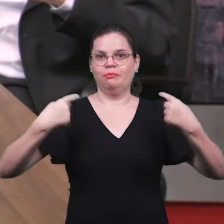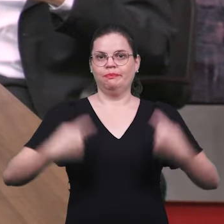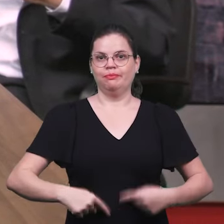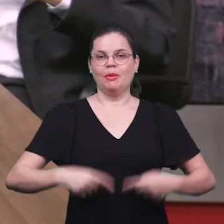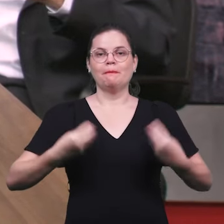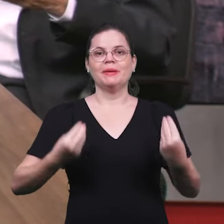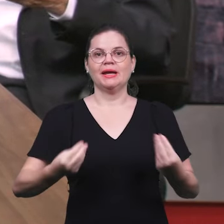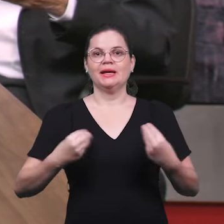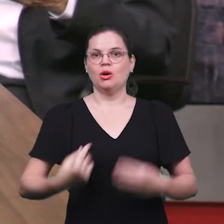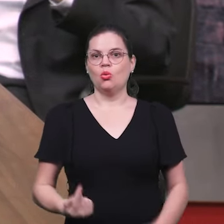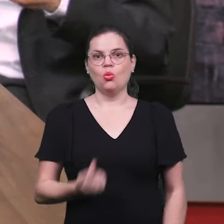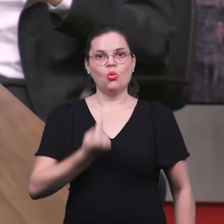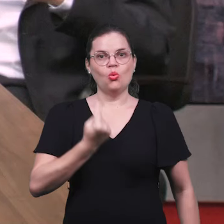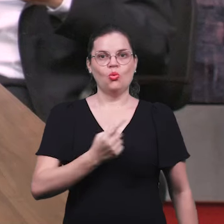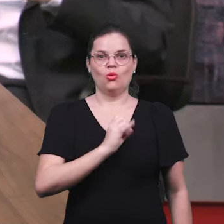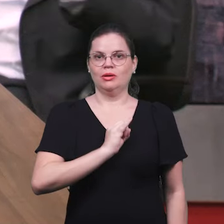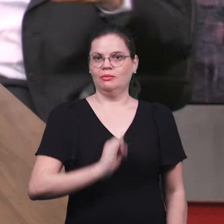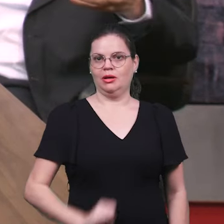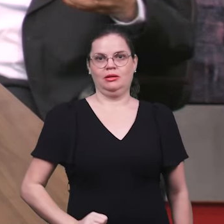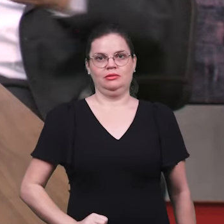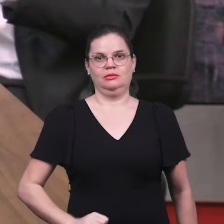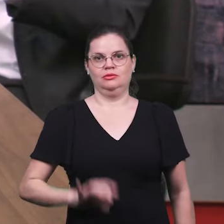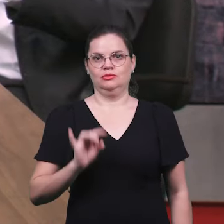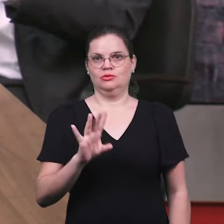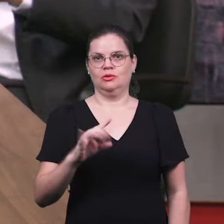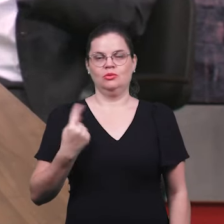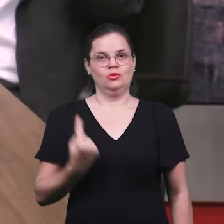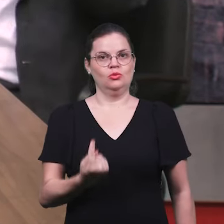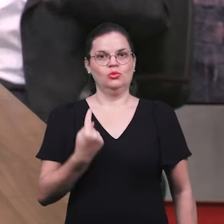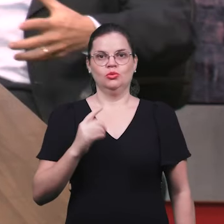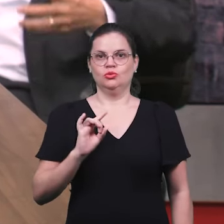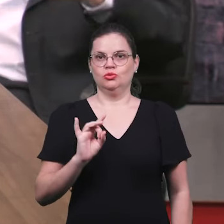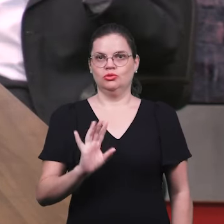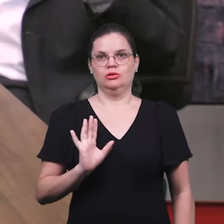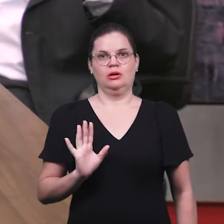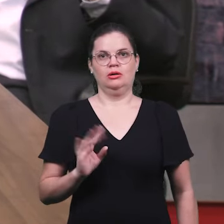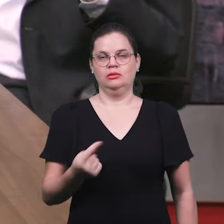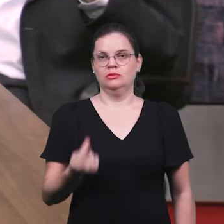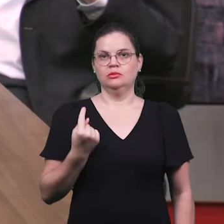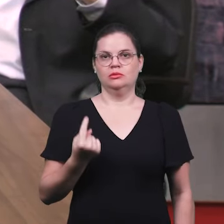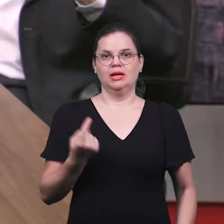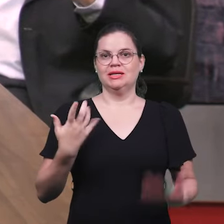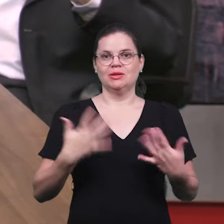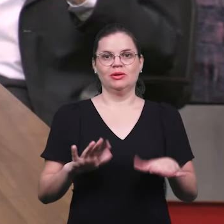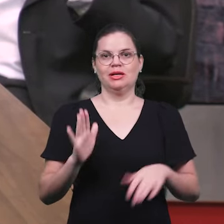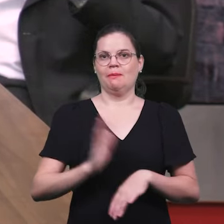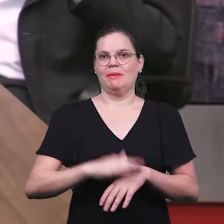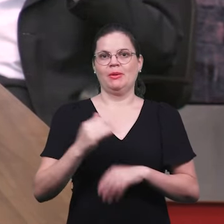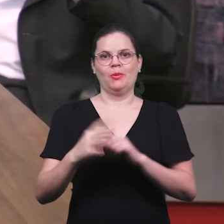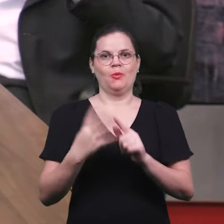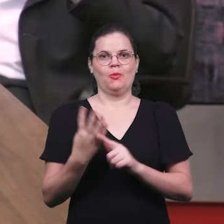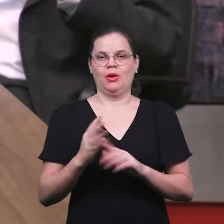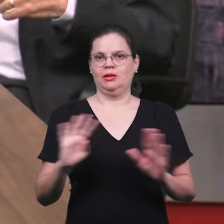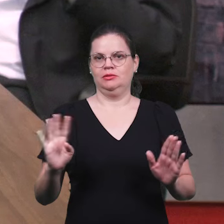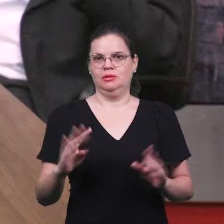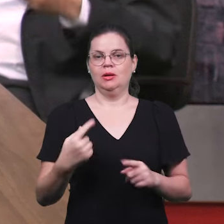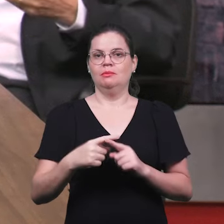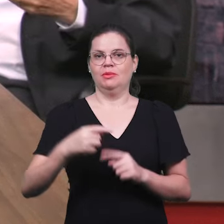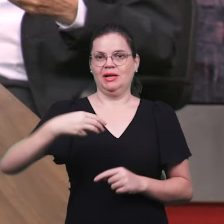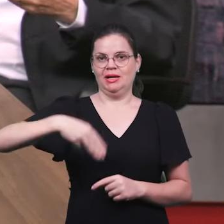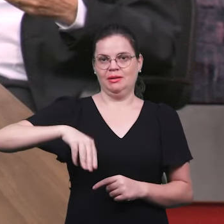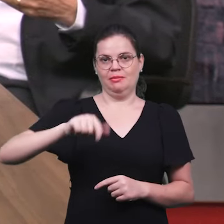batalha pelo poder. Todos os 2 queriam unificar o reino para ser imperador único. Tanto Magêncio